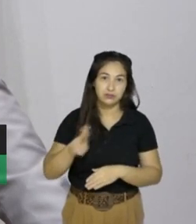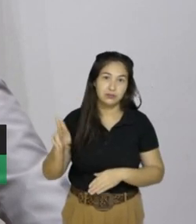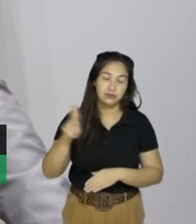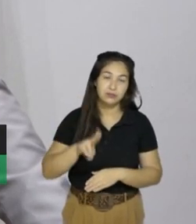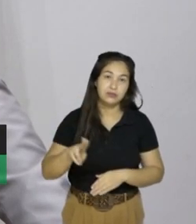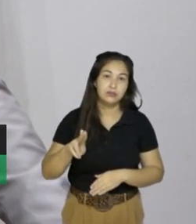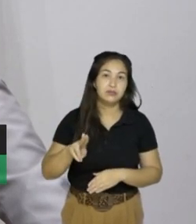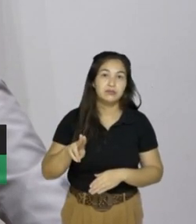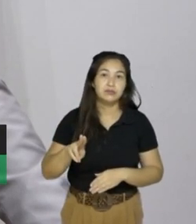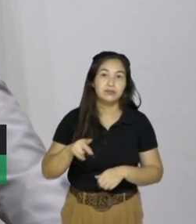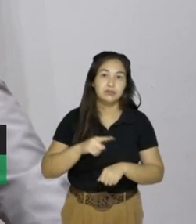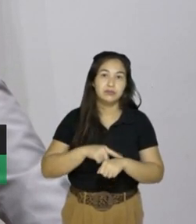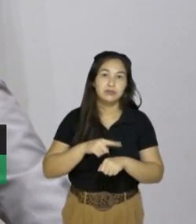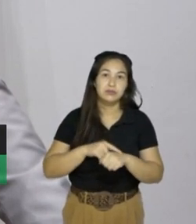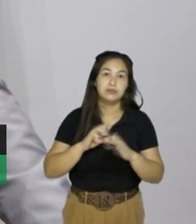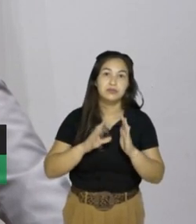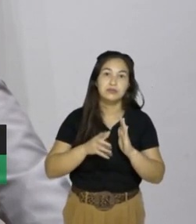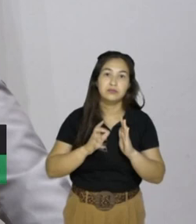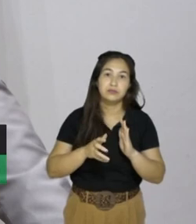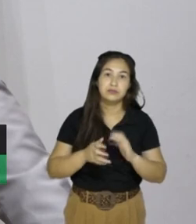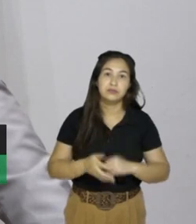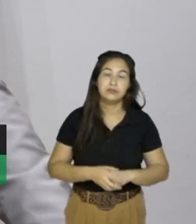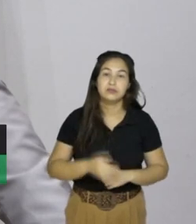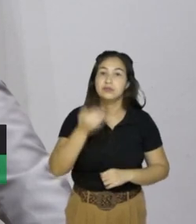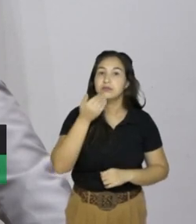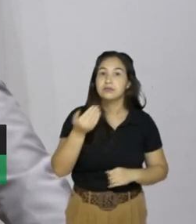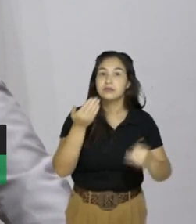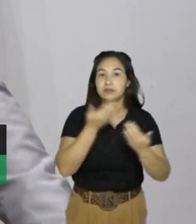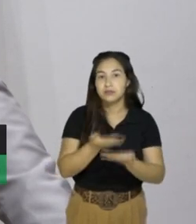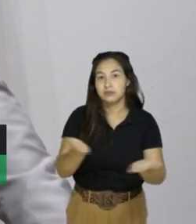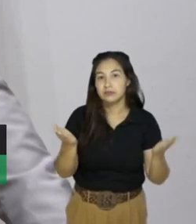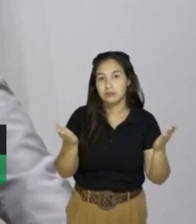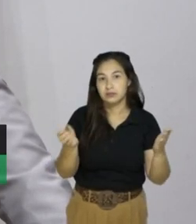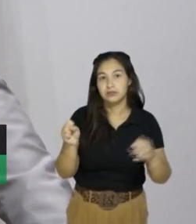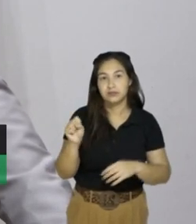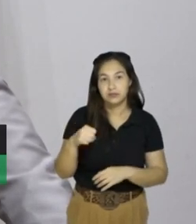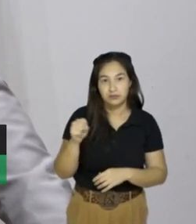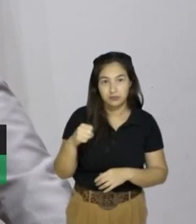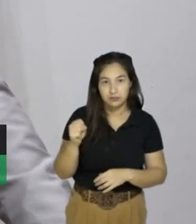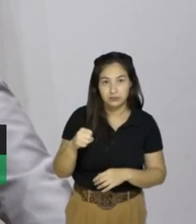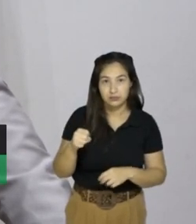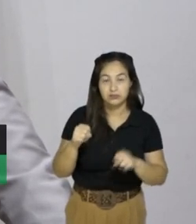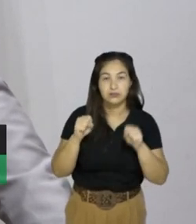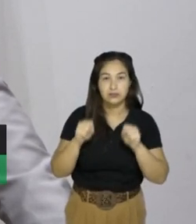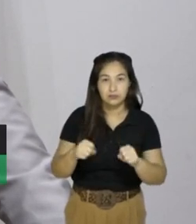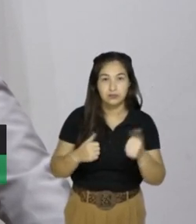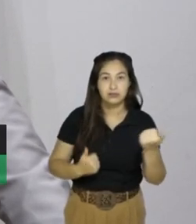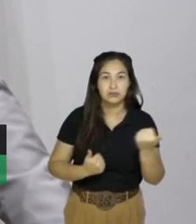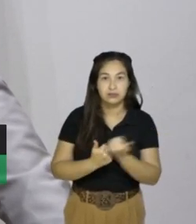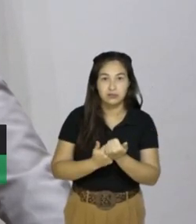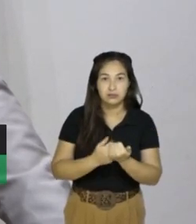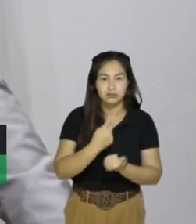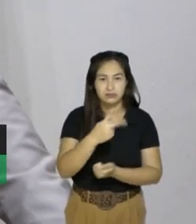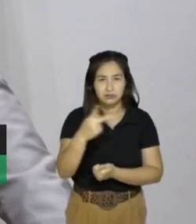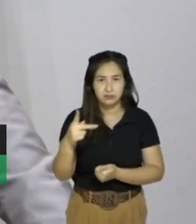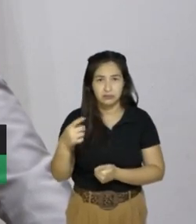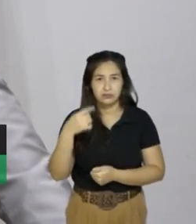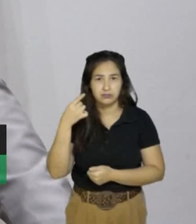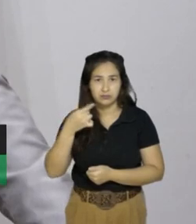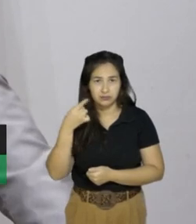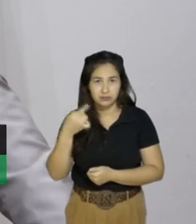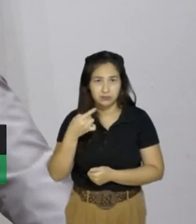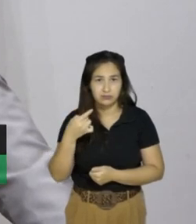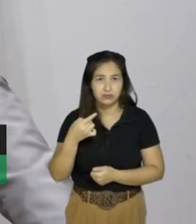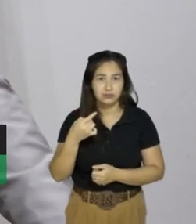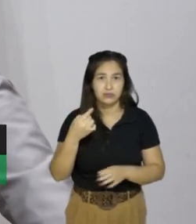partido e dito isso aí peço a você sim tá que apoie os seus deputados não enchendo a Caixa de